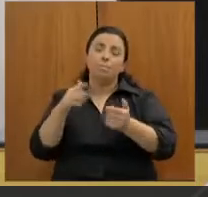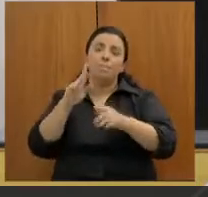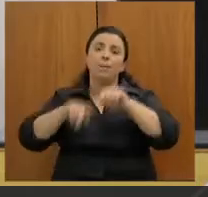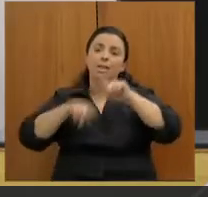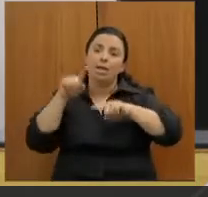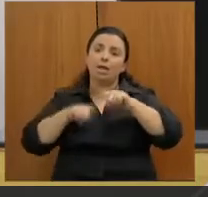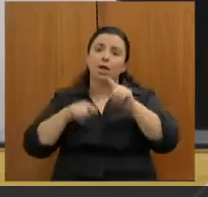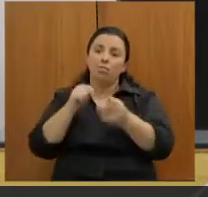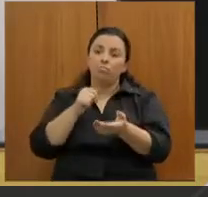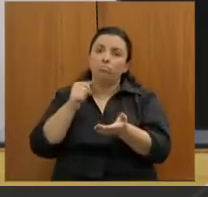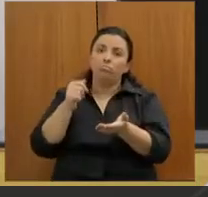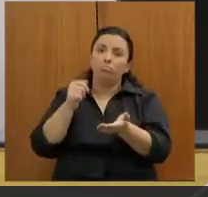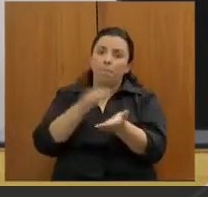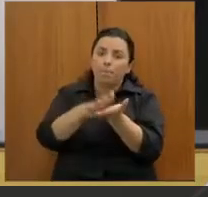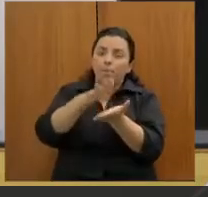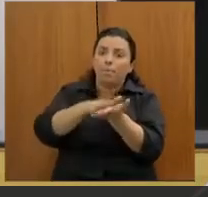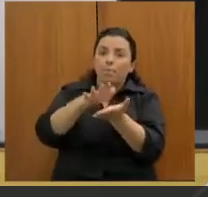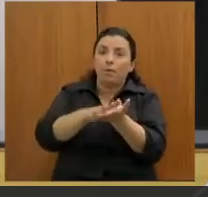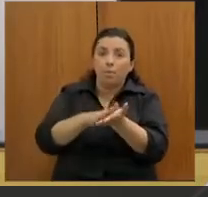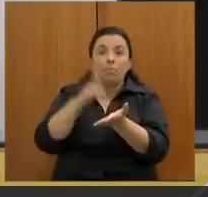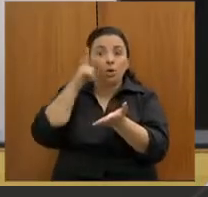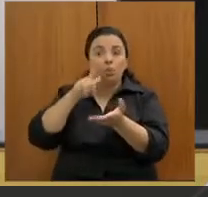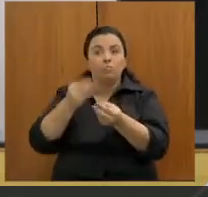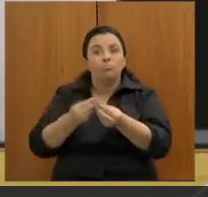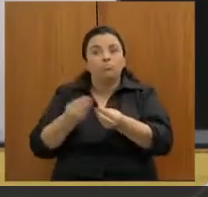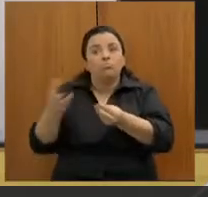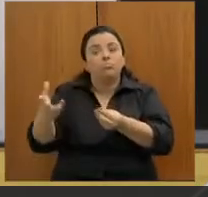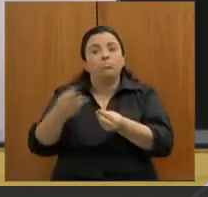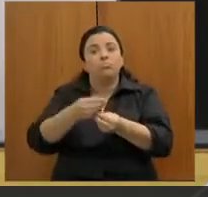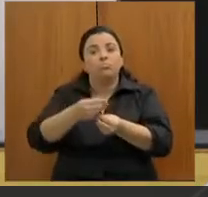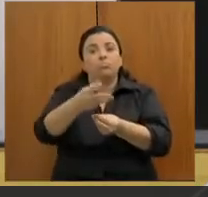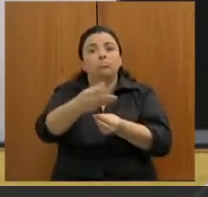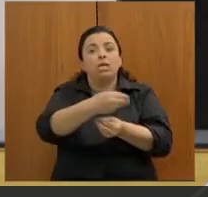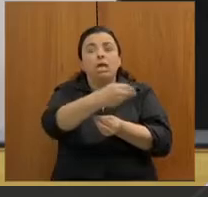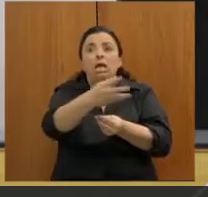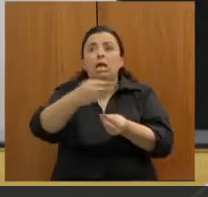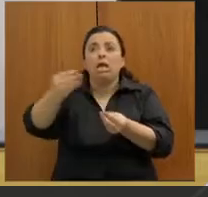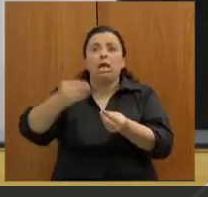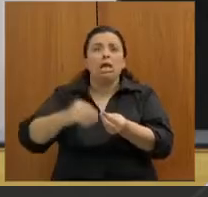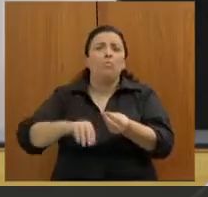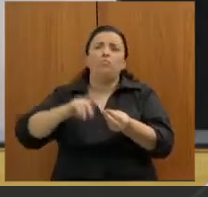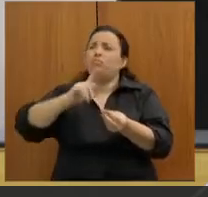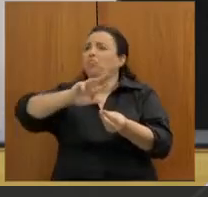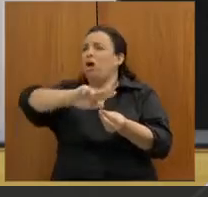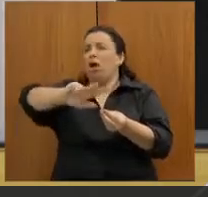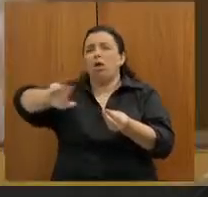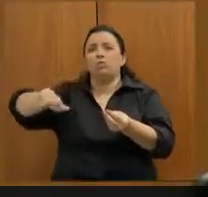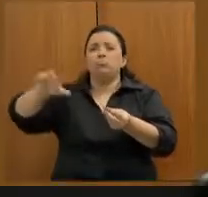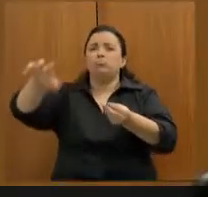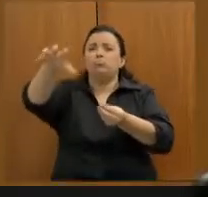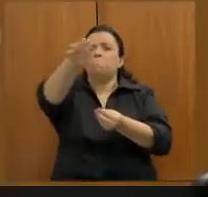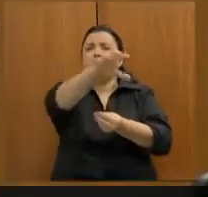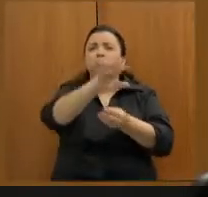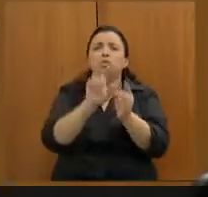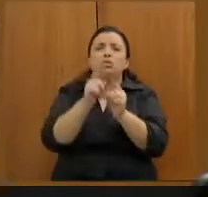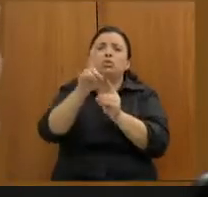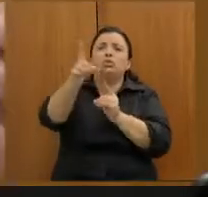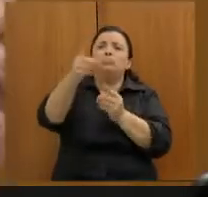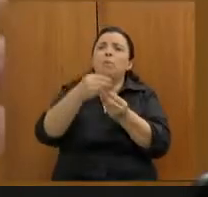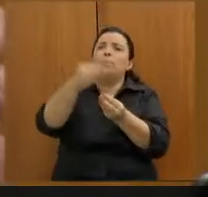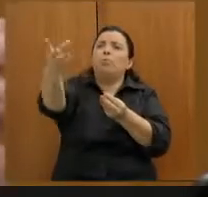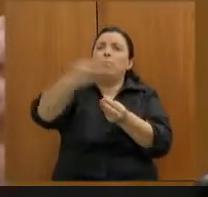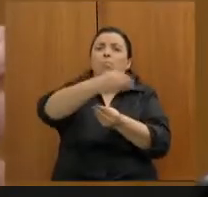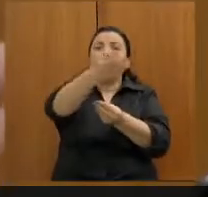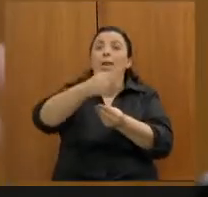para que ele chegue de fato aos mais longe dos espaços de Minas Gerais onde as mulheres precisam